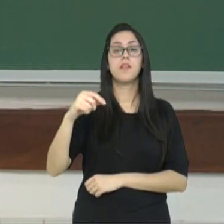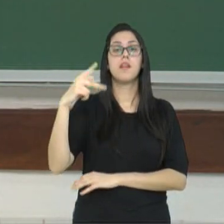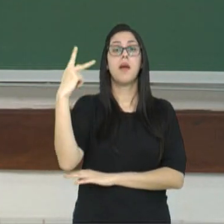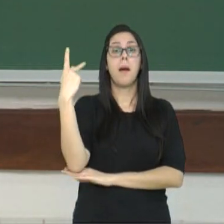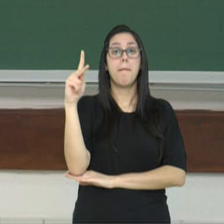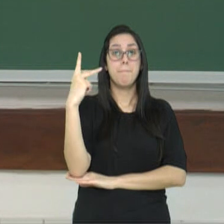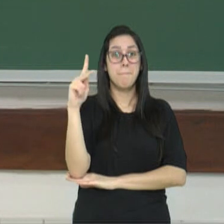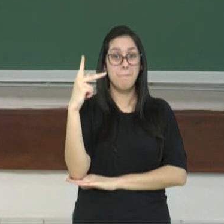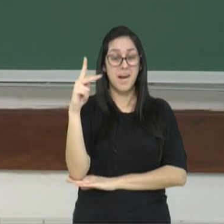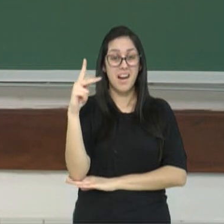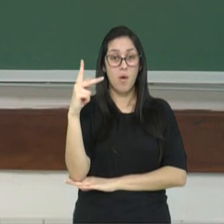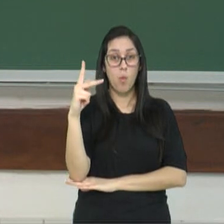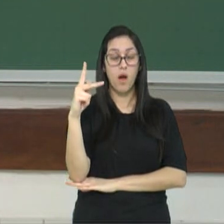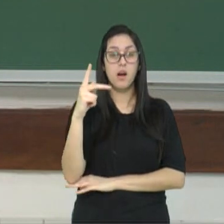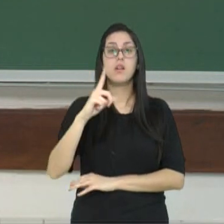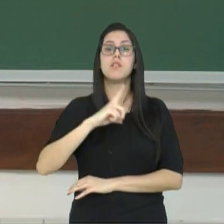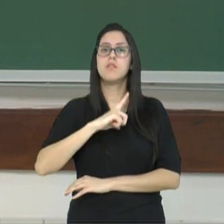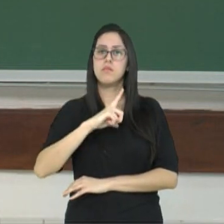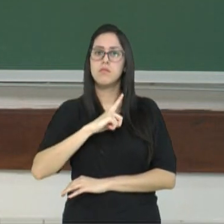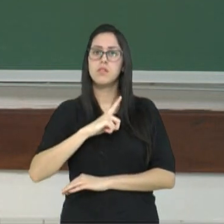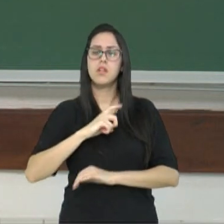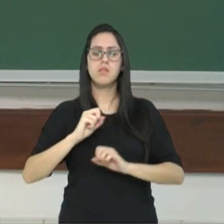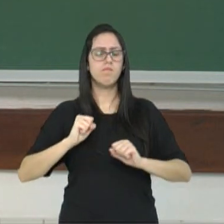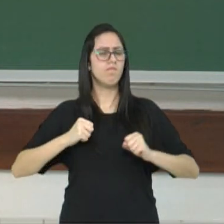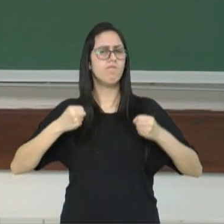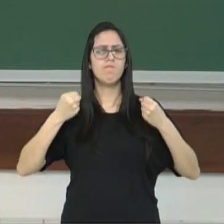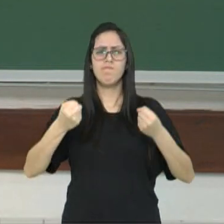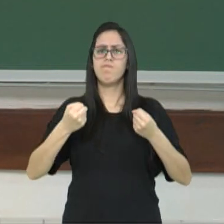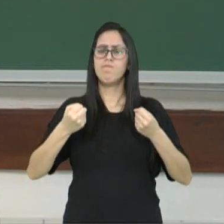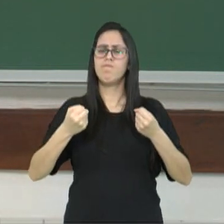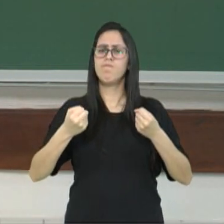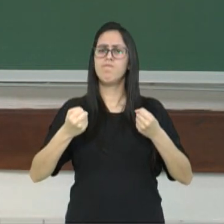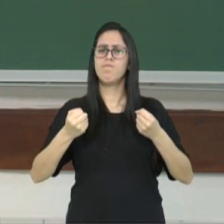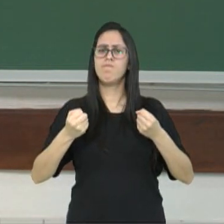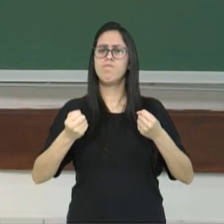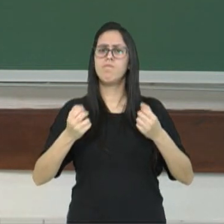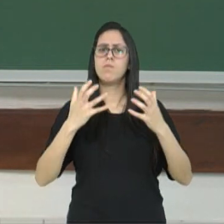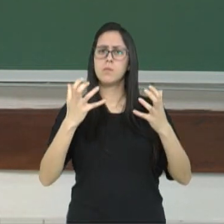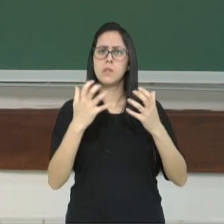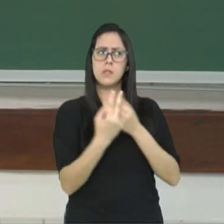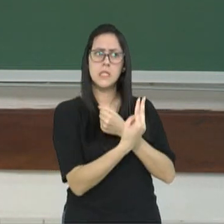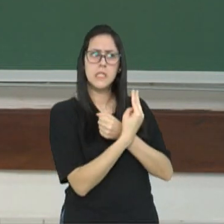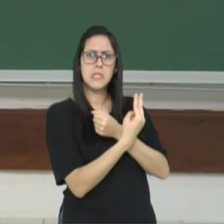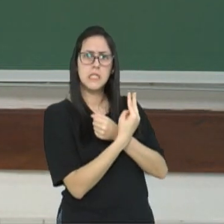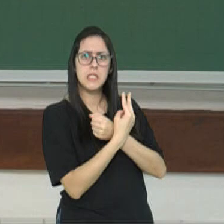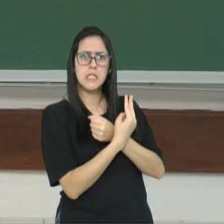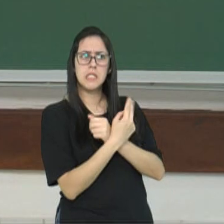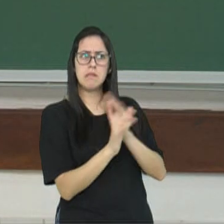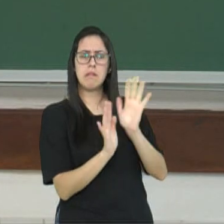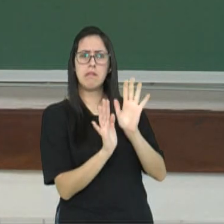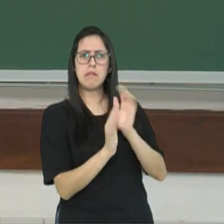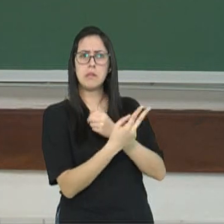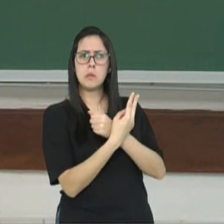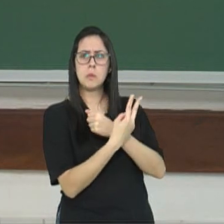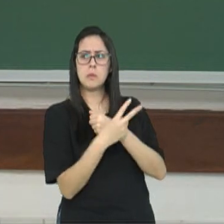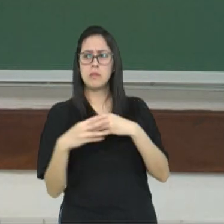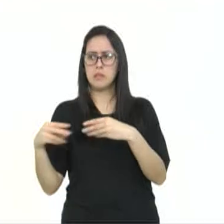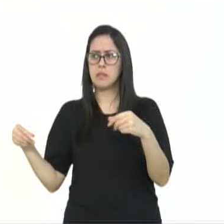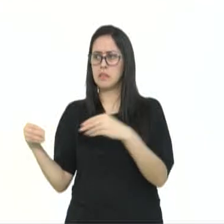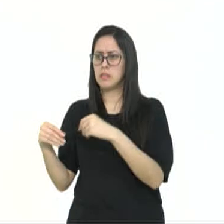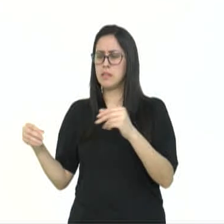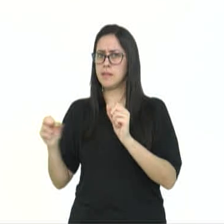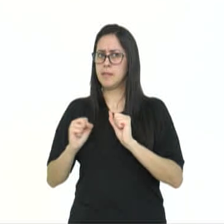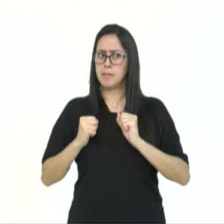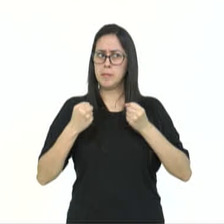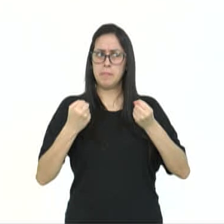batalha puramente defensiva. Ele agora não está mais atacando seus oponentes, ele está tentando defender o seu território. O